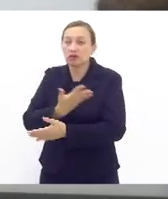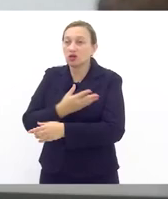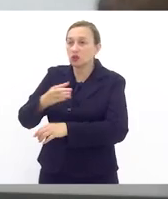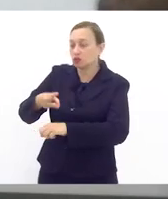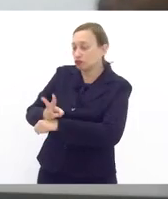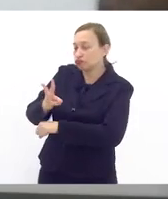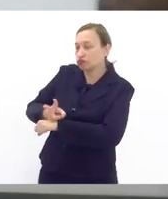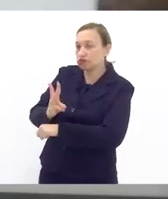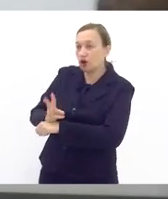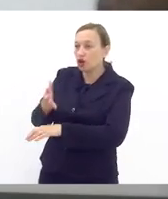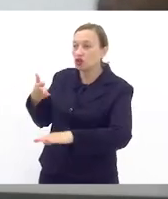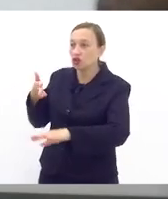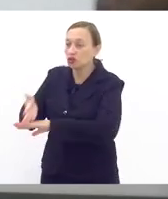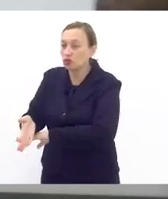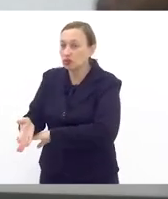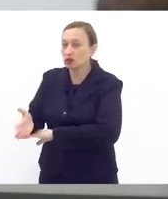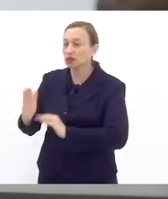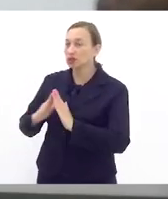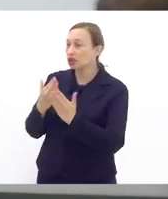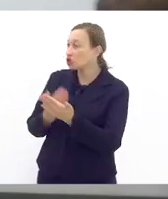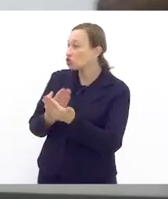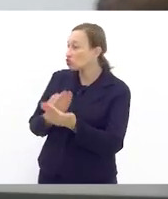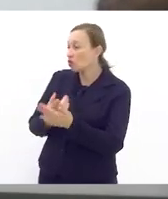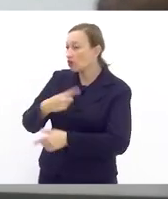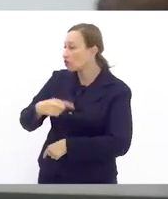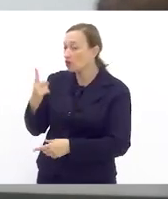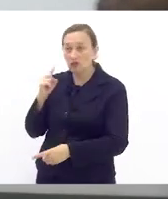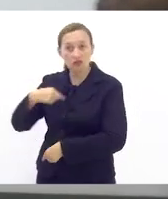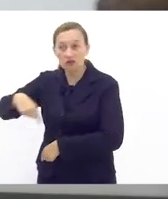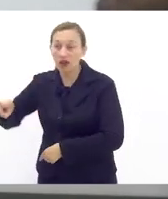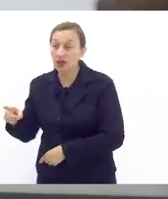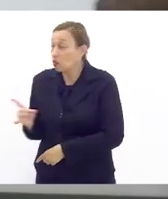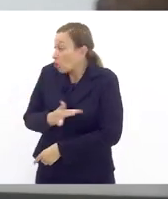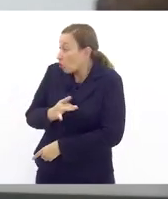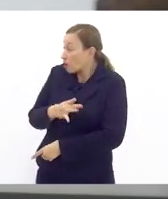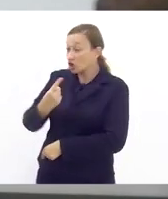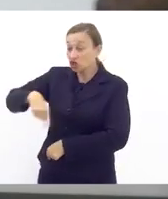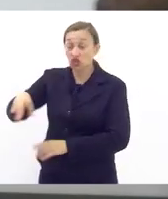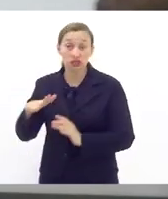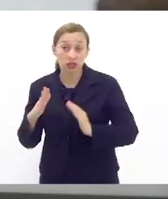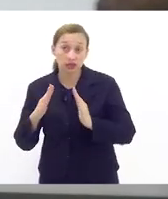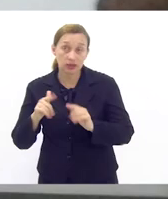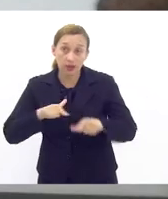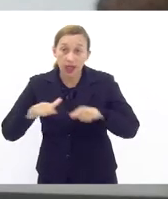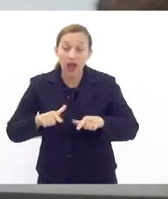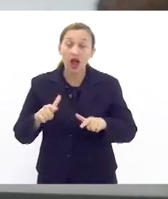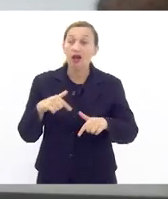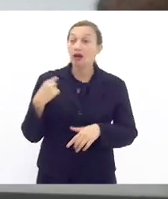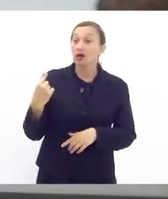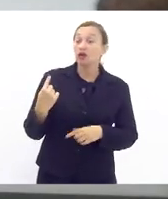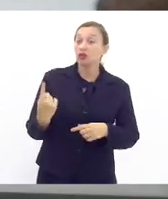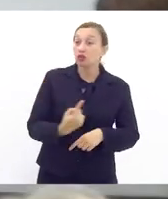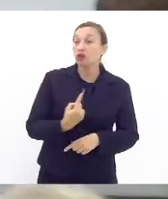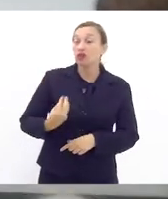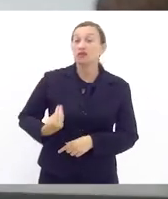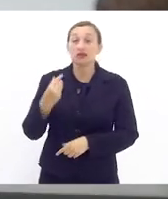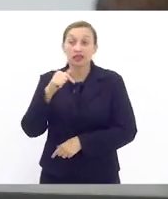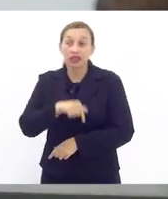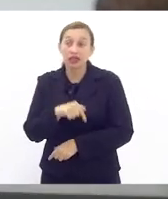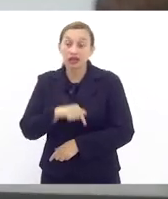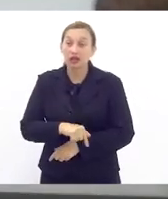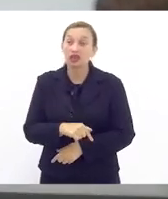a gente chegou nas escolas e não encontramos mais que eles estão com medo de ir pra escola trabalhar sabe só que a gente está aqui para garantir